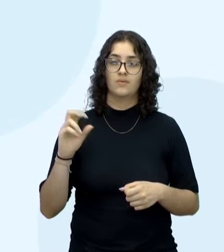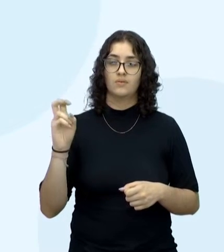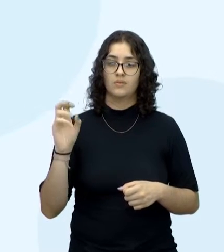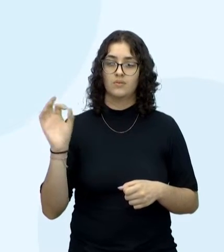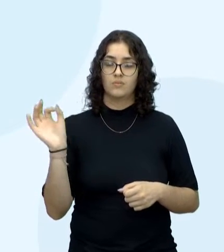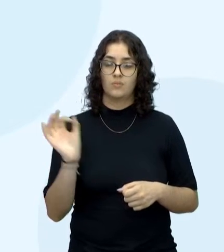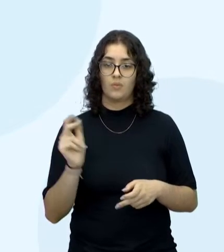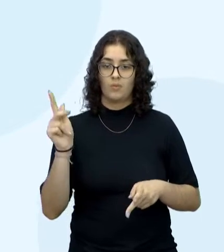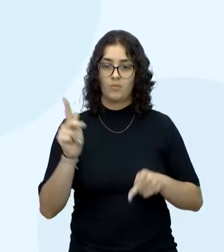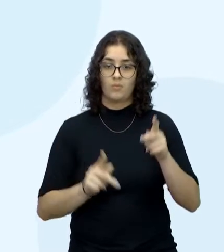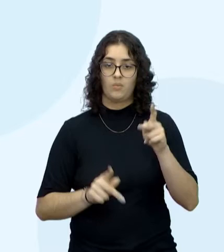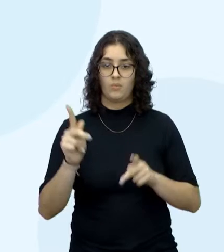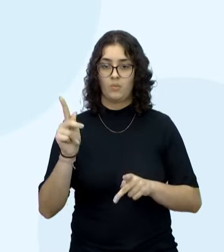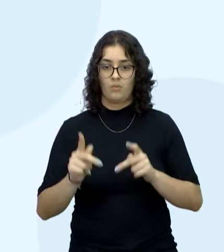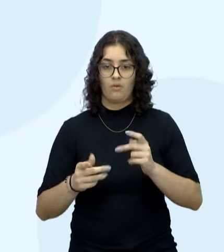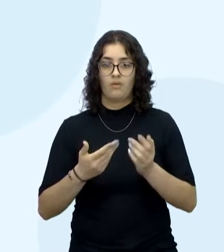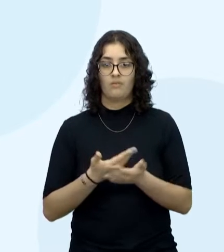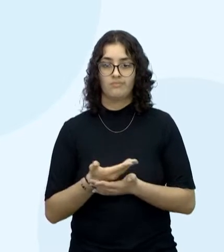da população